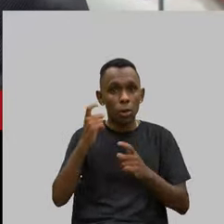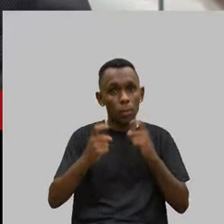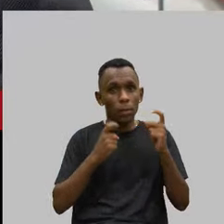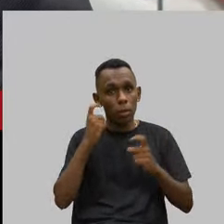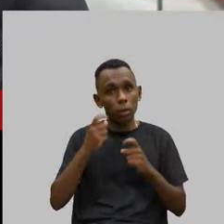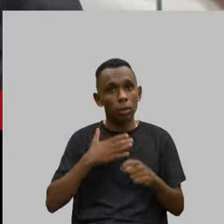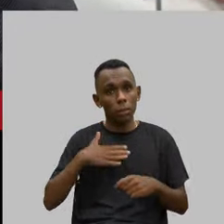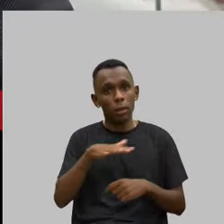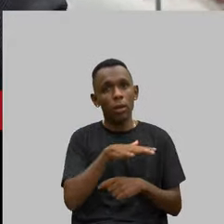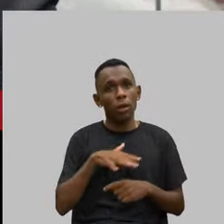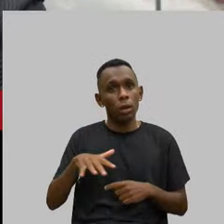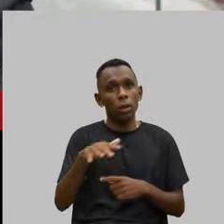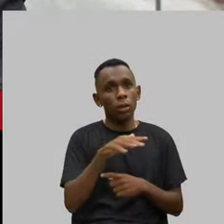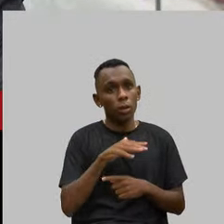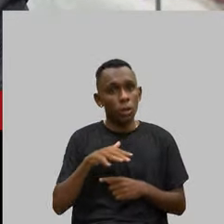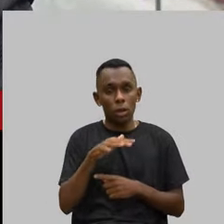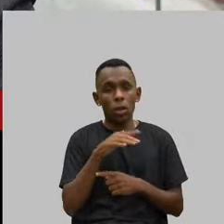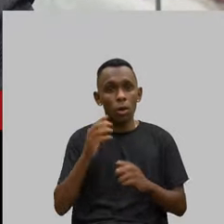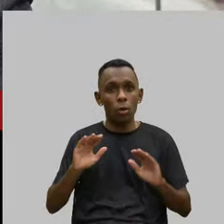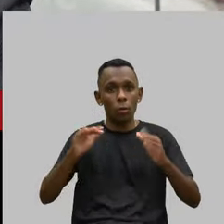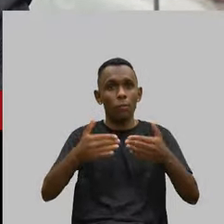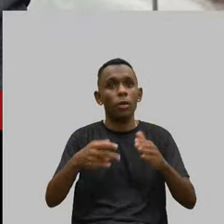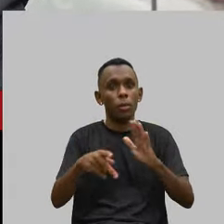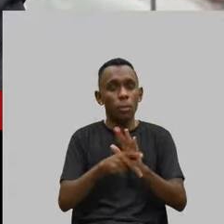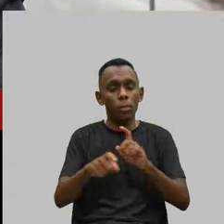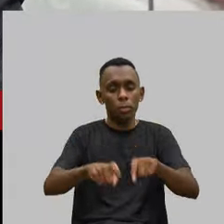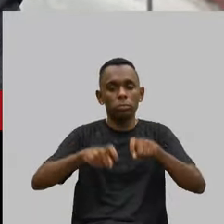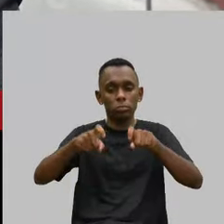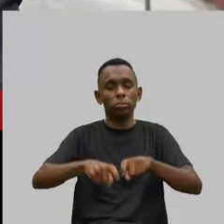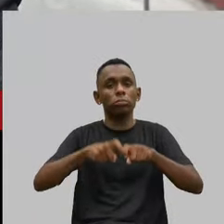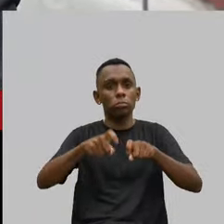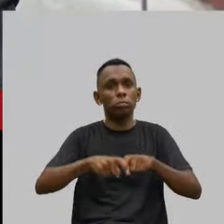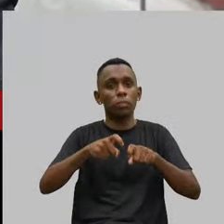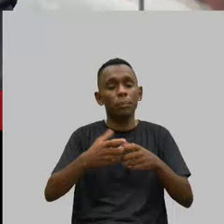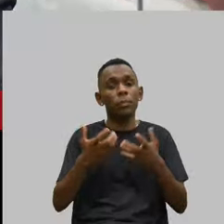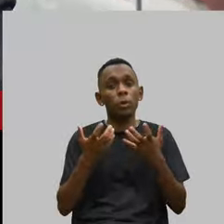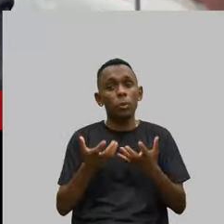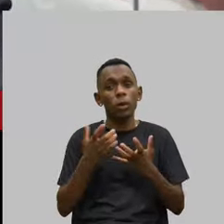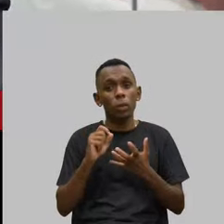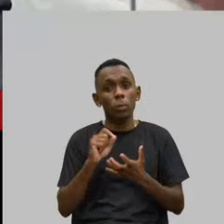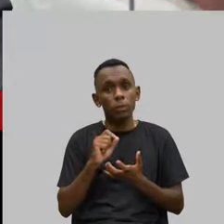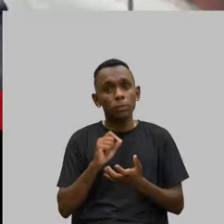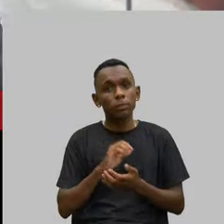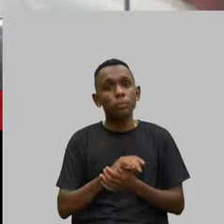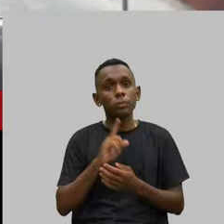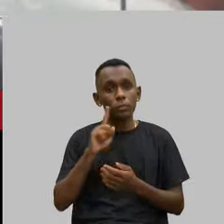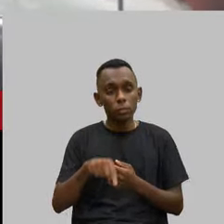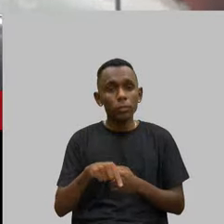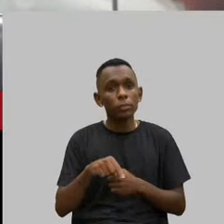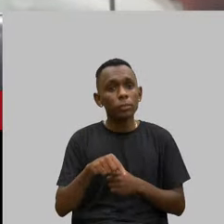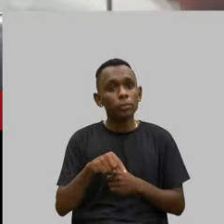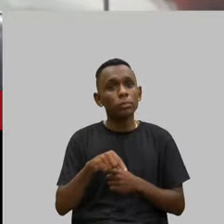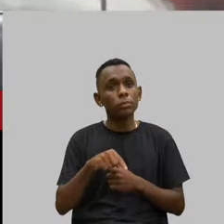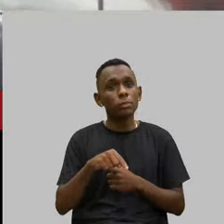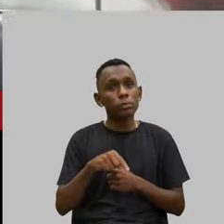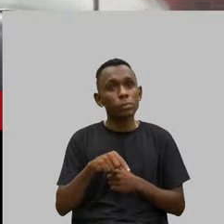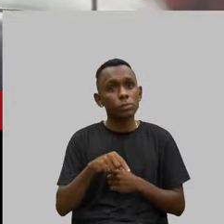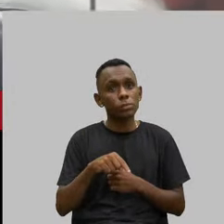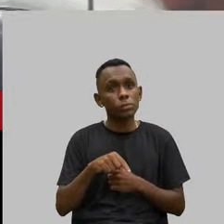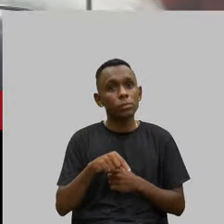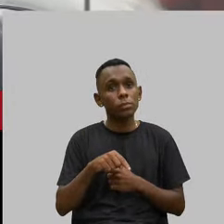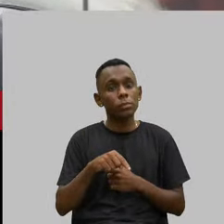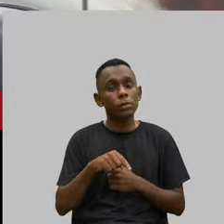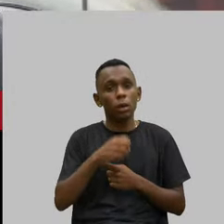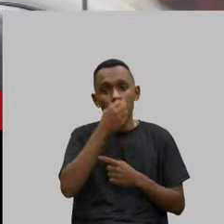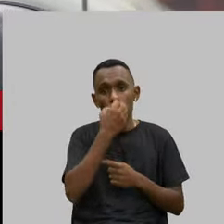minha região muito voltada para produção agrícola e eu queria registrar aqui eh que é muito